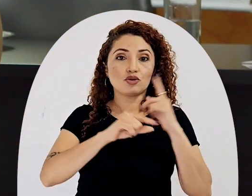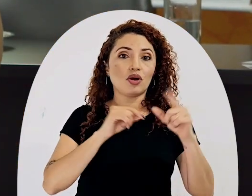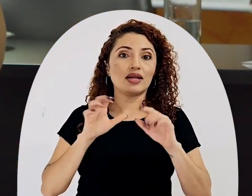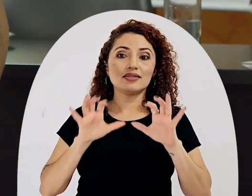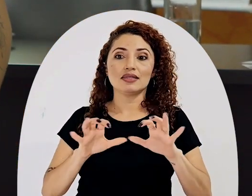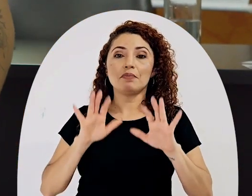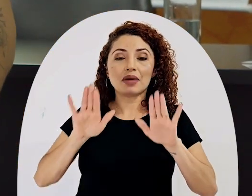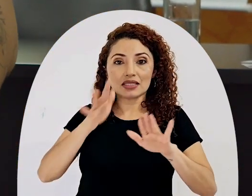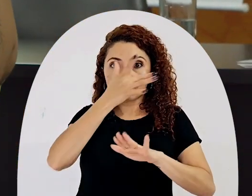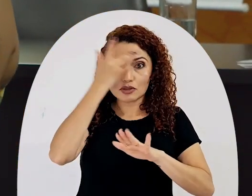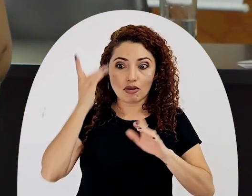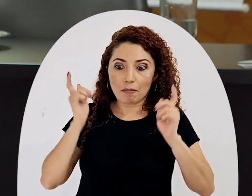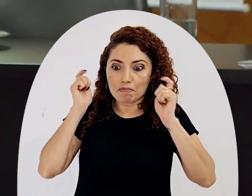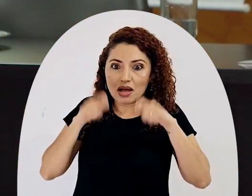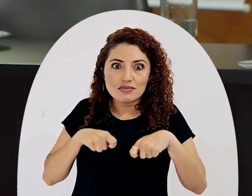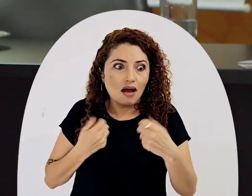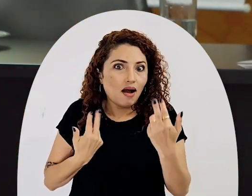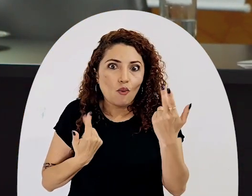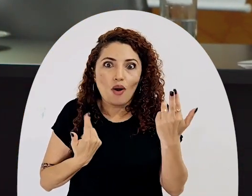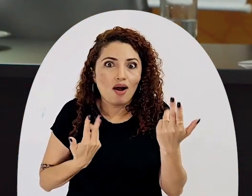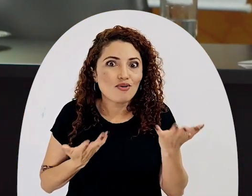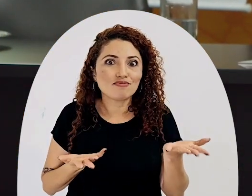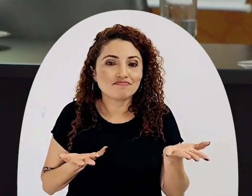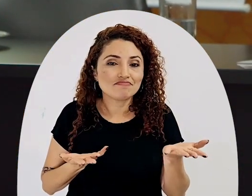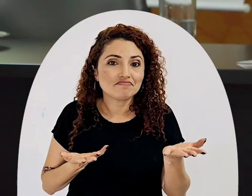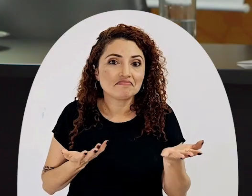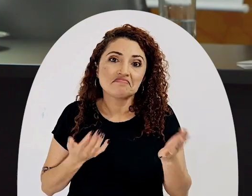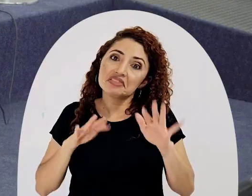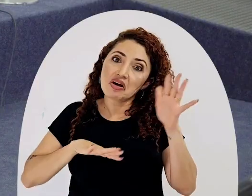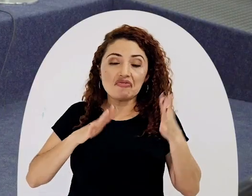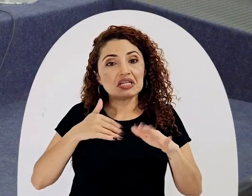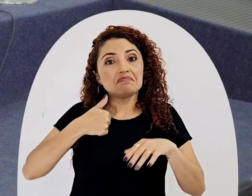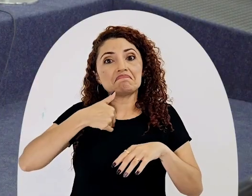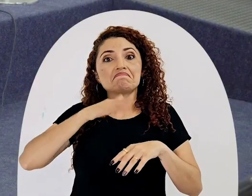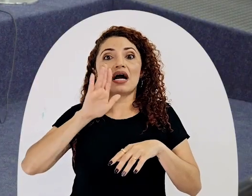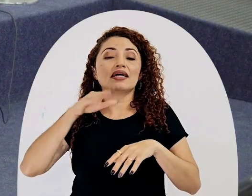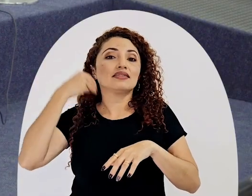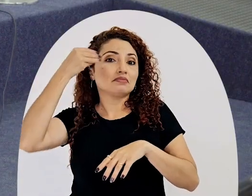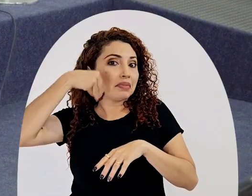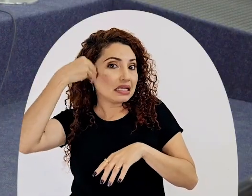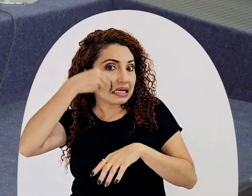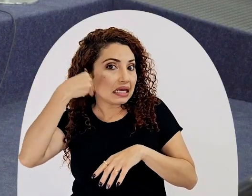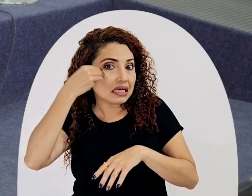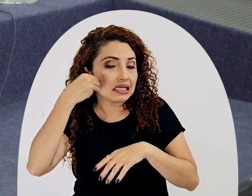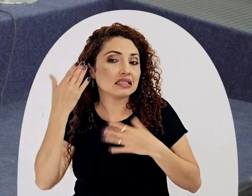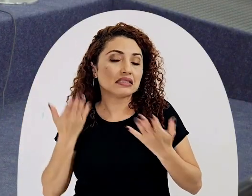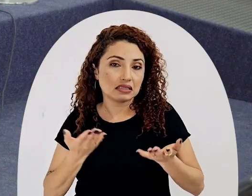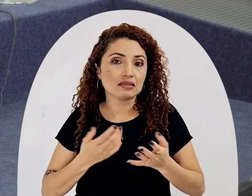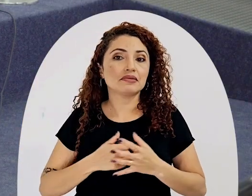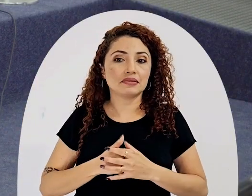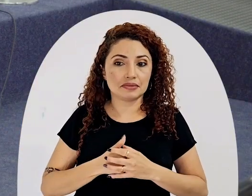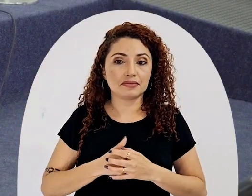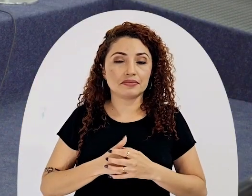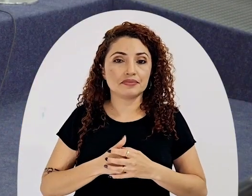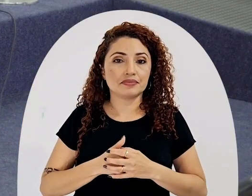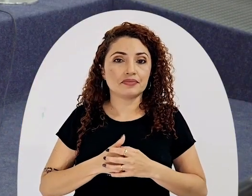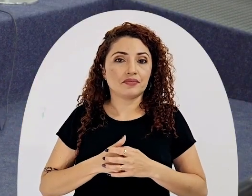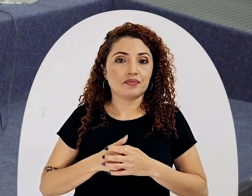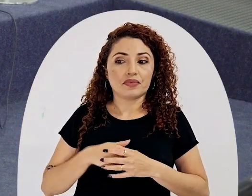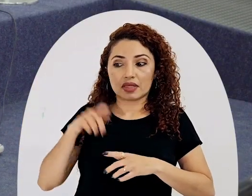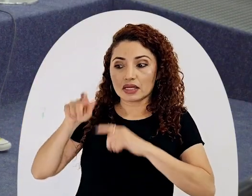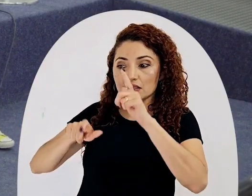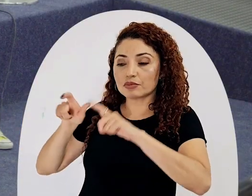competência técnica, ela tem, às vezes, até mais experiência. E eu sempre digo que pessoas de grupos